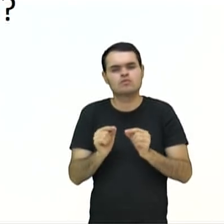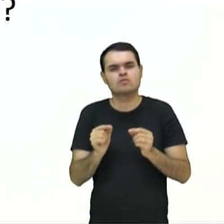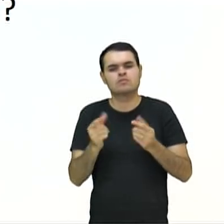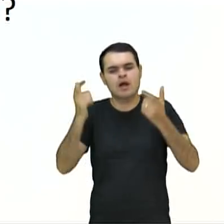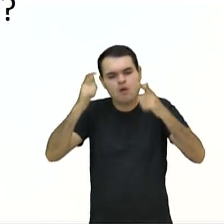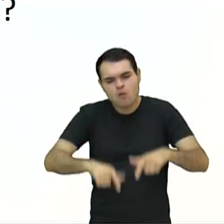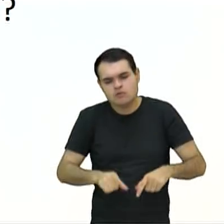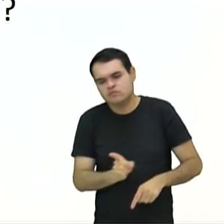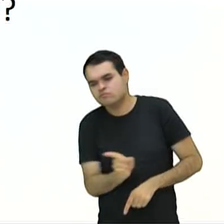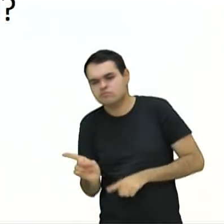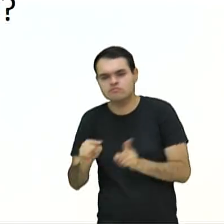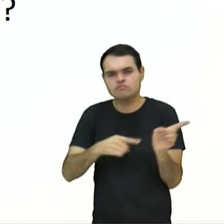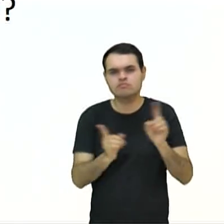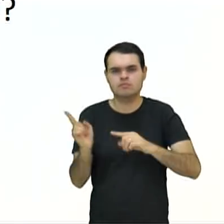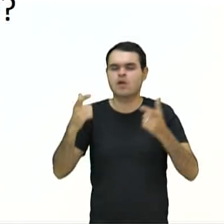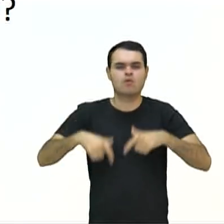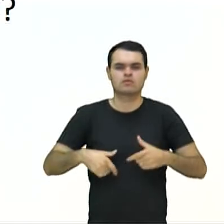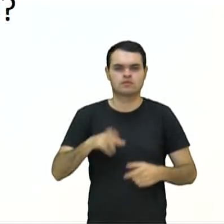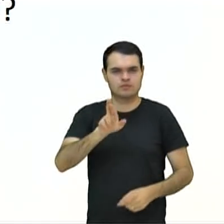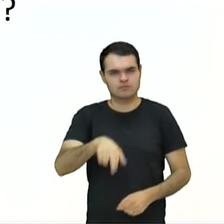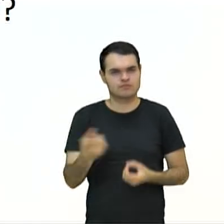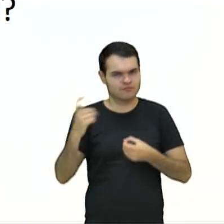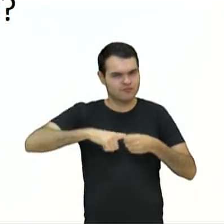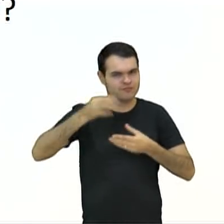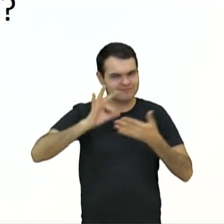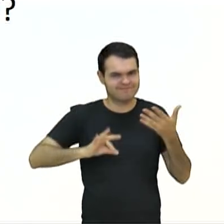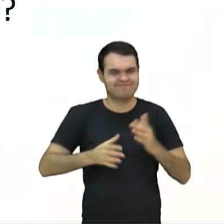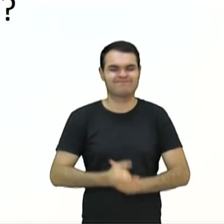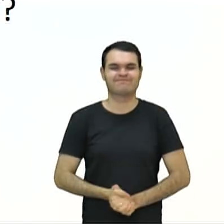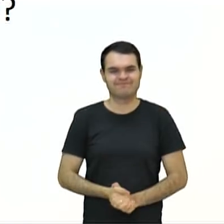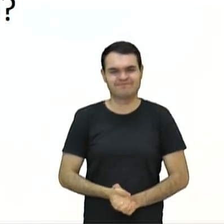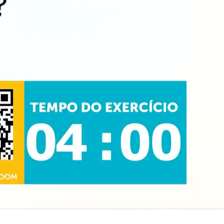Para onde ela vai? Então, responda, a gente já volta para corrigir.